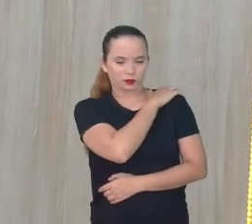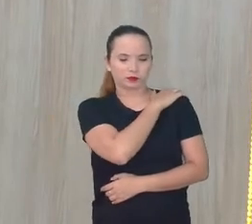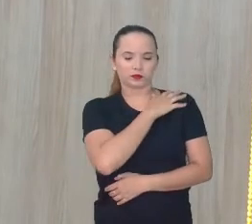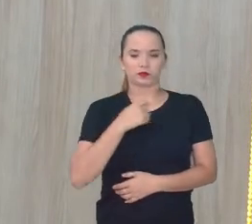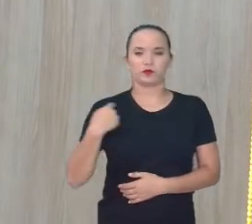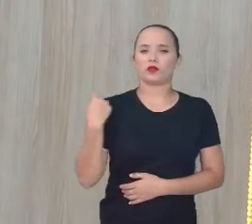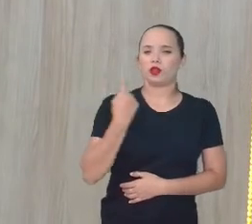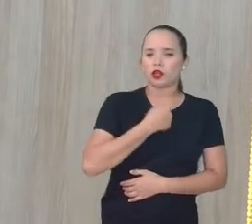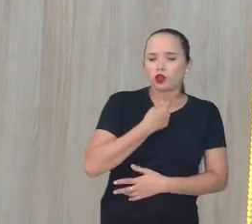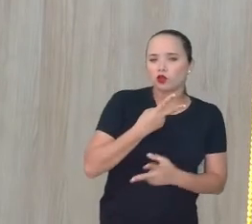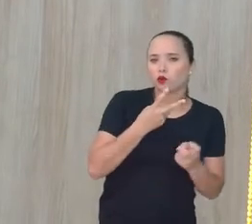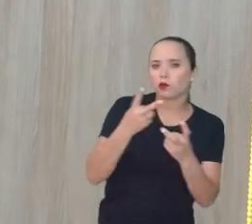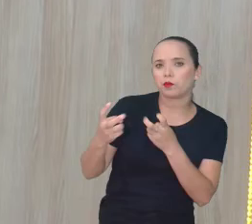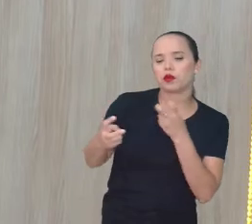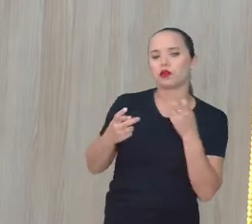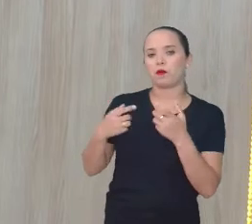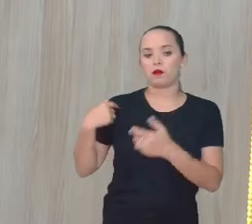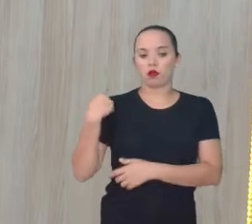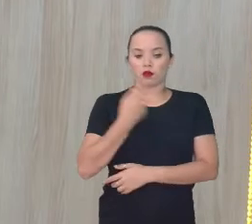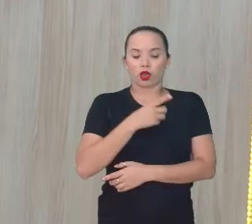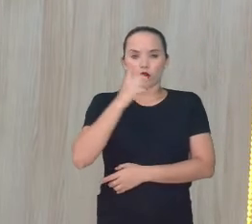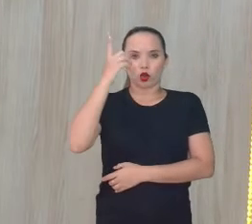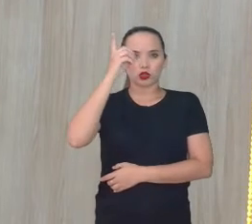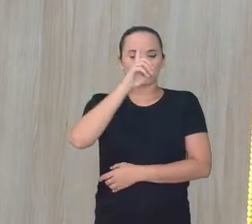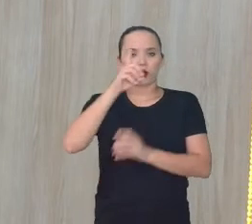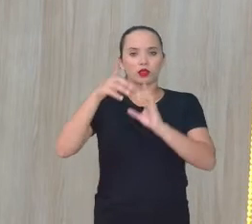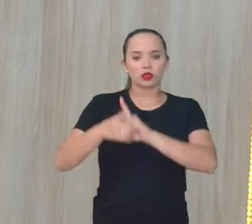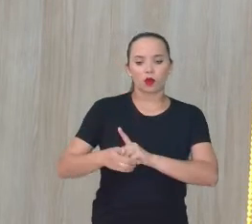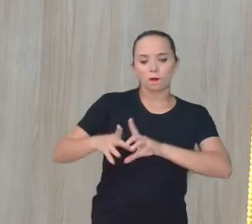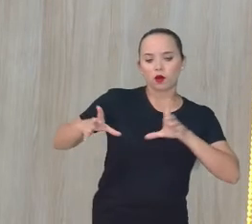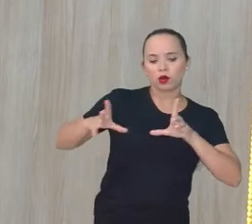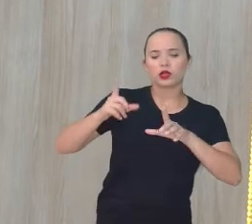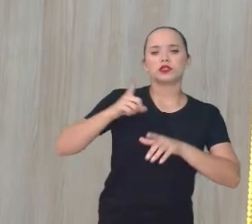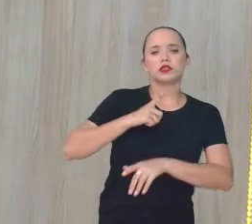nossa democracia, que é uma democracia que passou por um